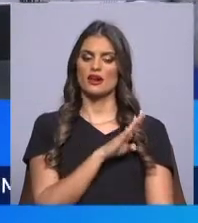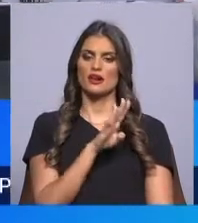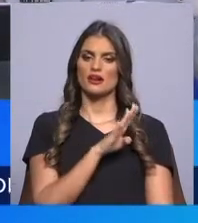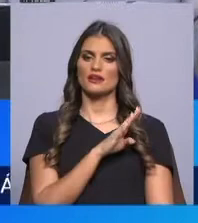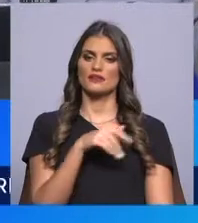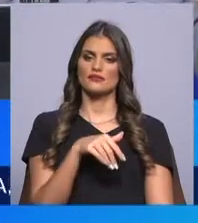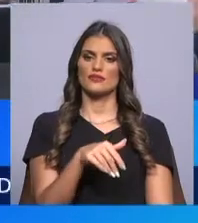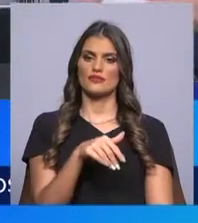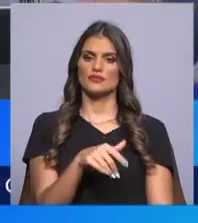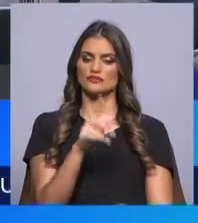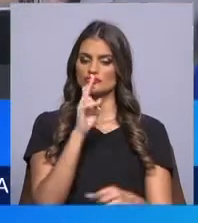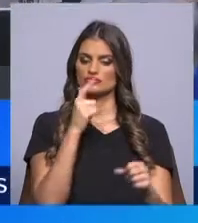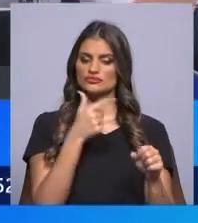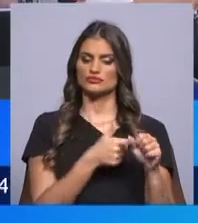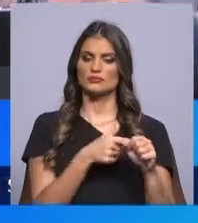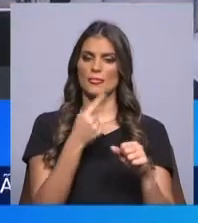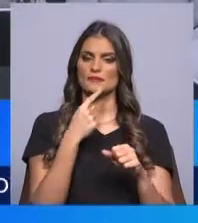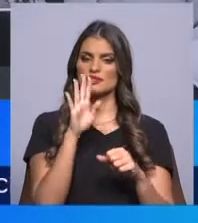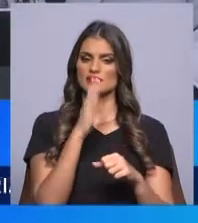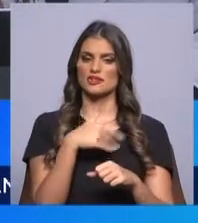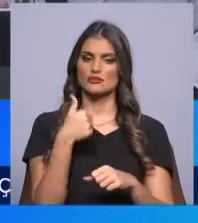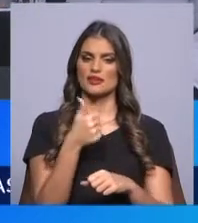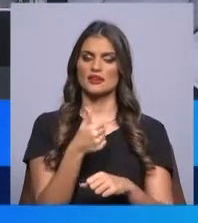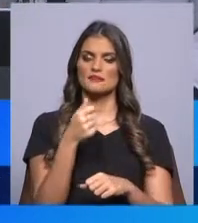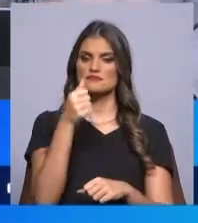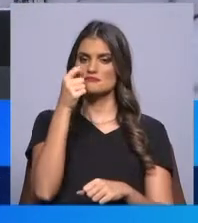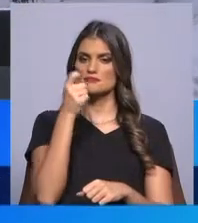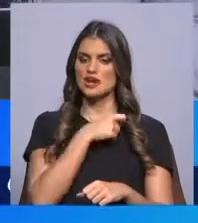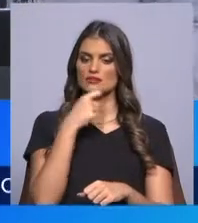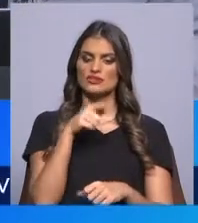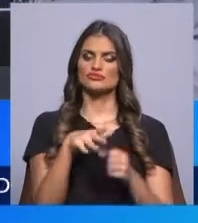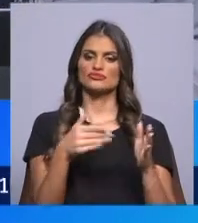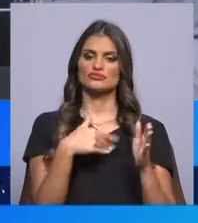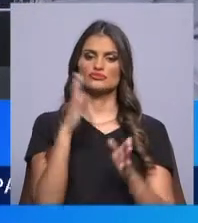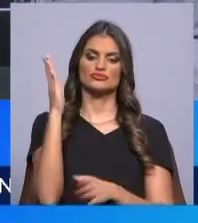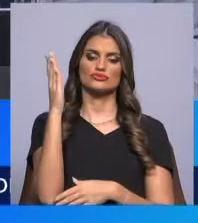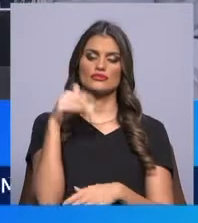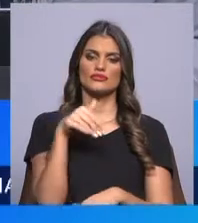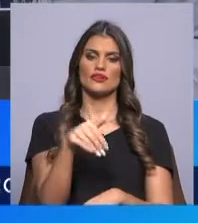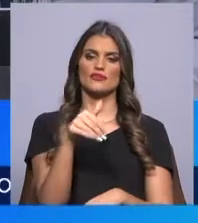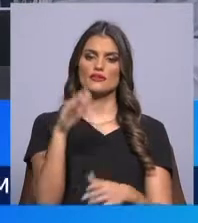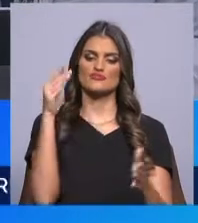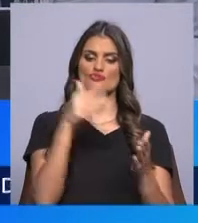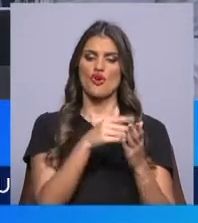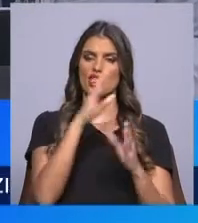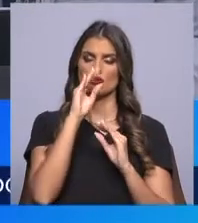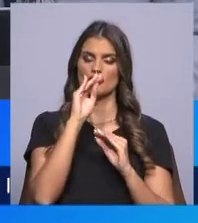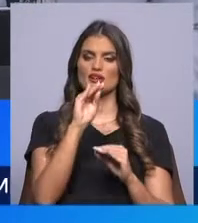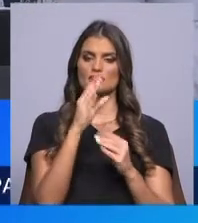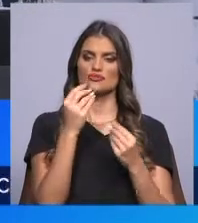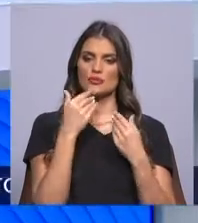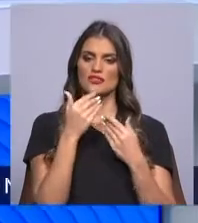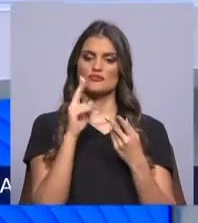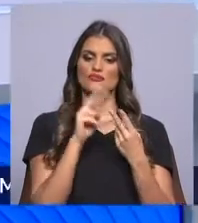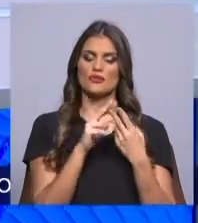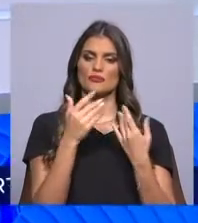os tanques de combustível para perceber se está tudo bem, e em maio este foguetão vai até à Lua. Miguel, obrigado e até ao